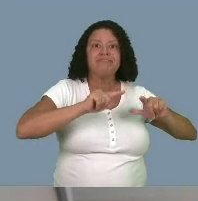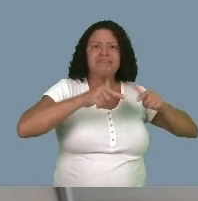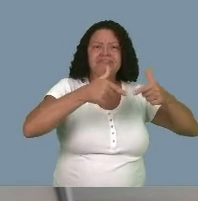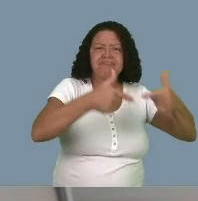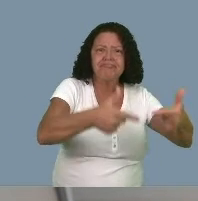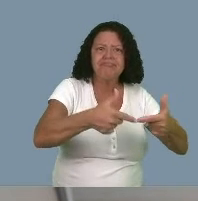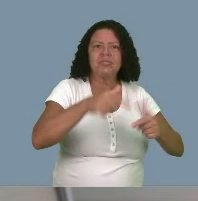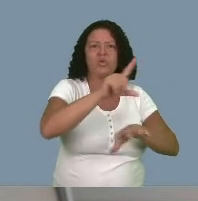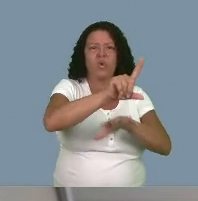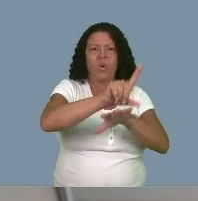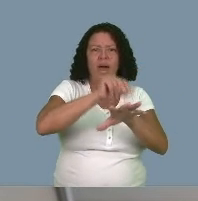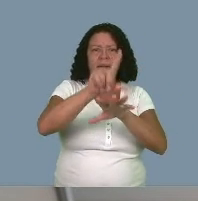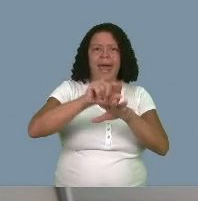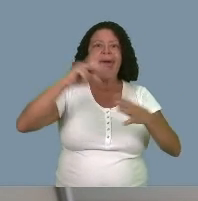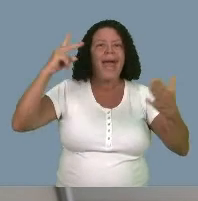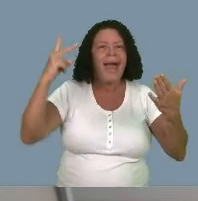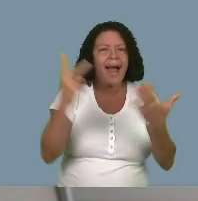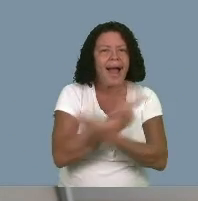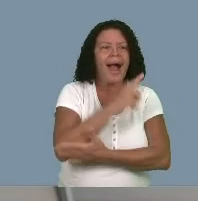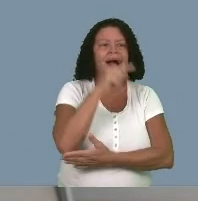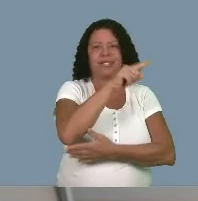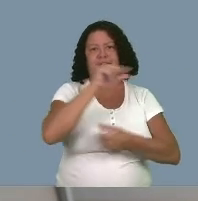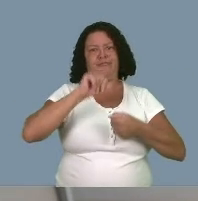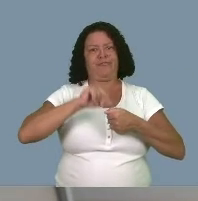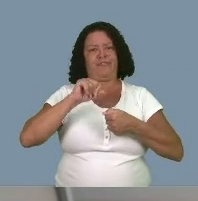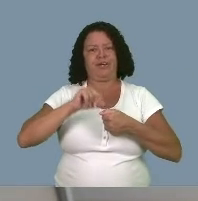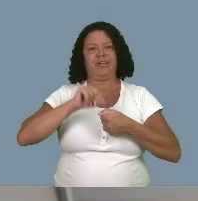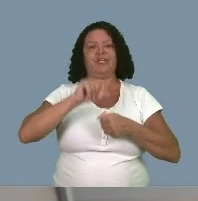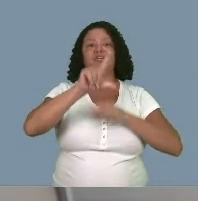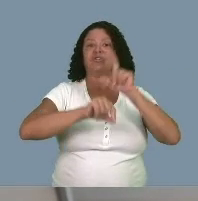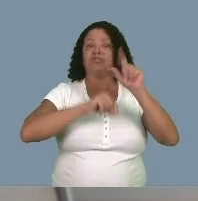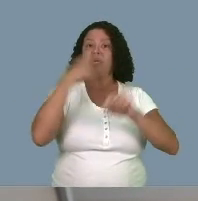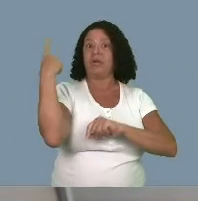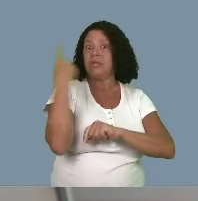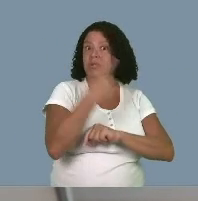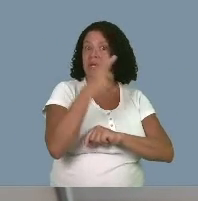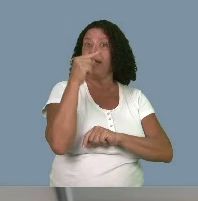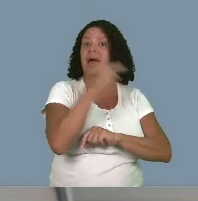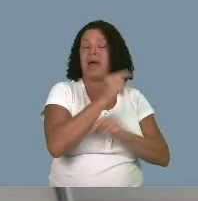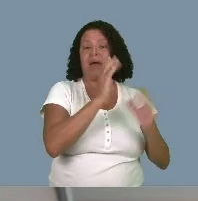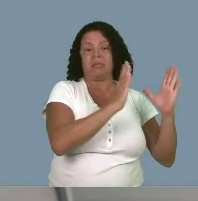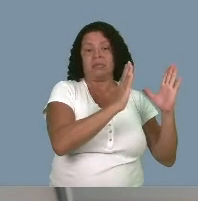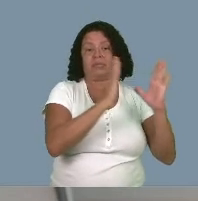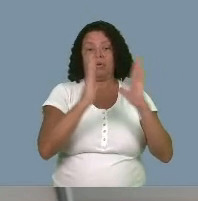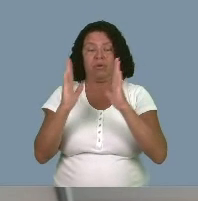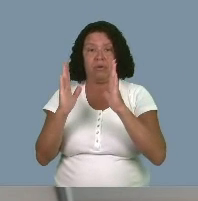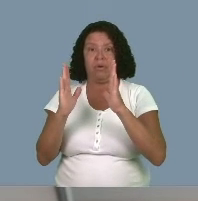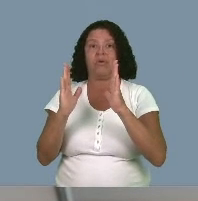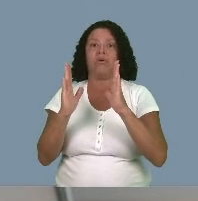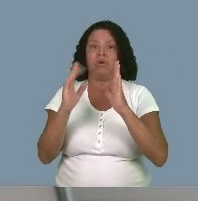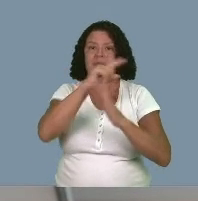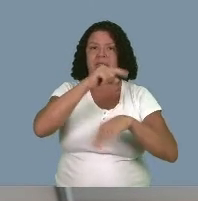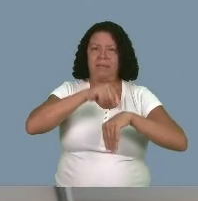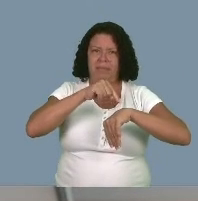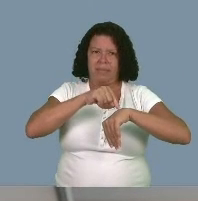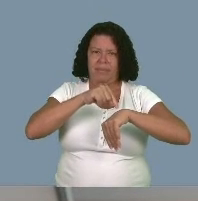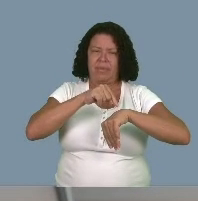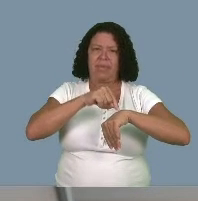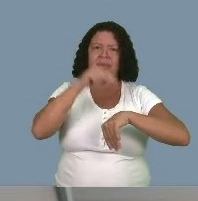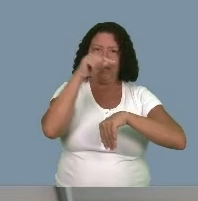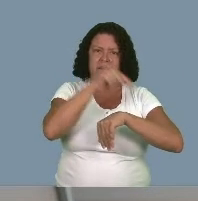seu livre-arbítrio, né, as decisões que foram tomadas durante esse período